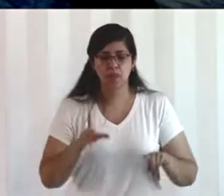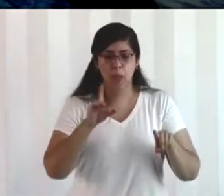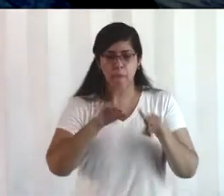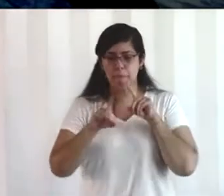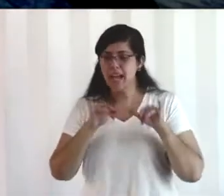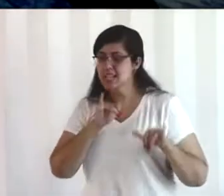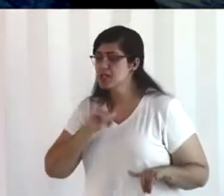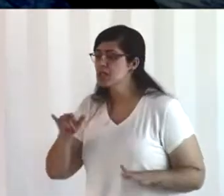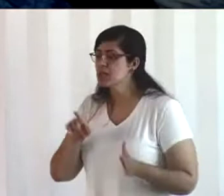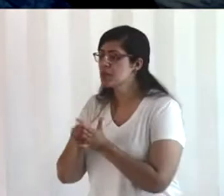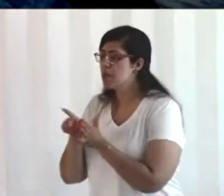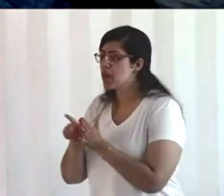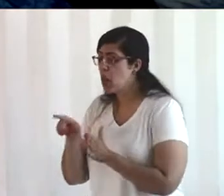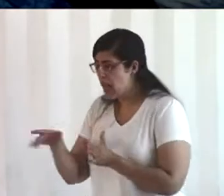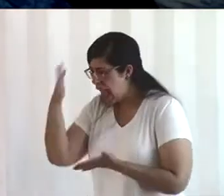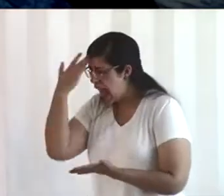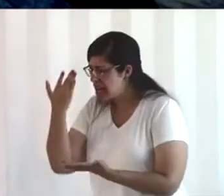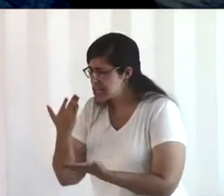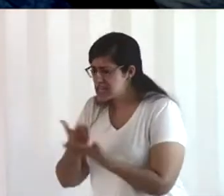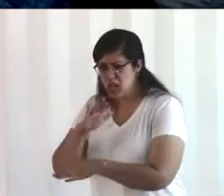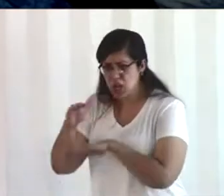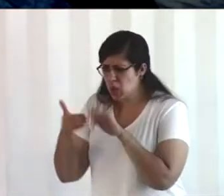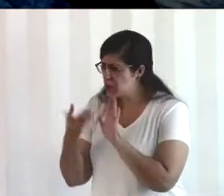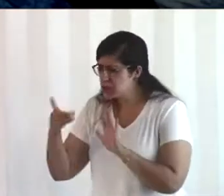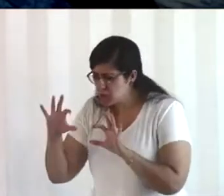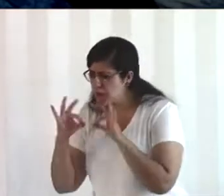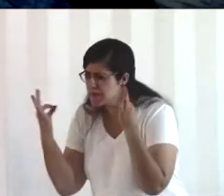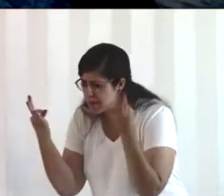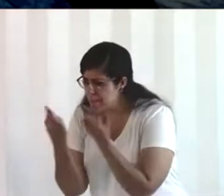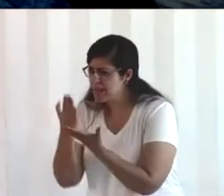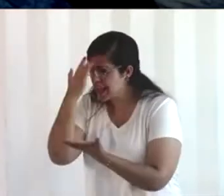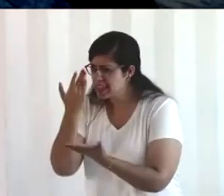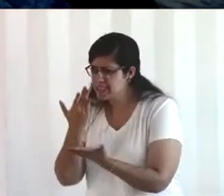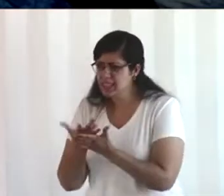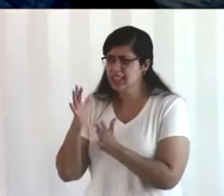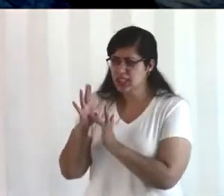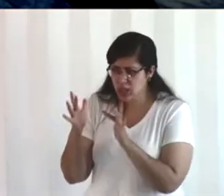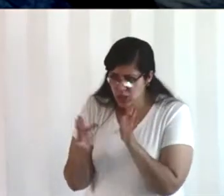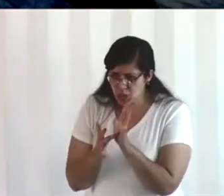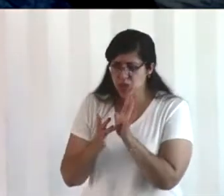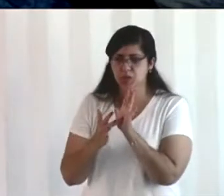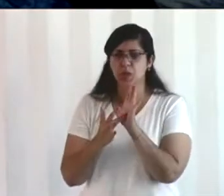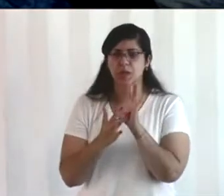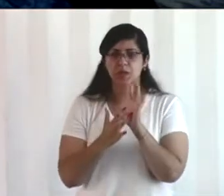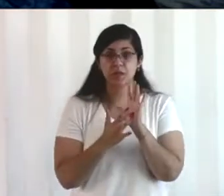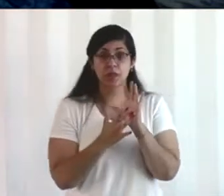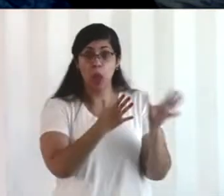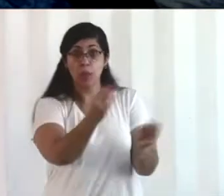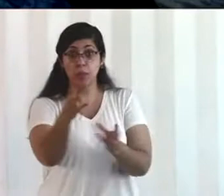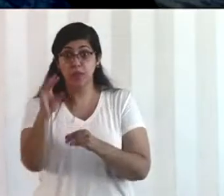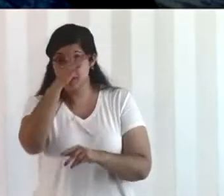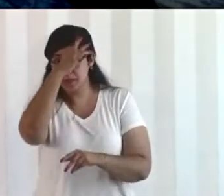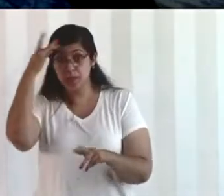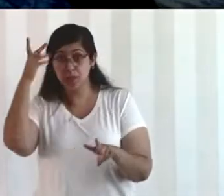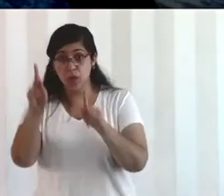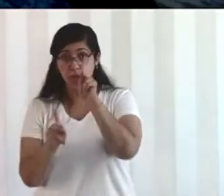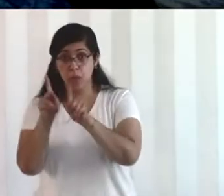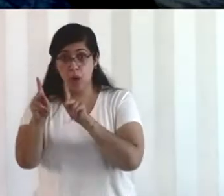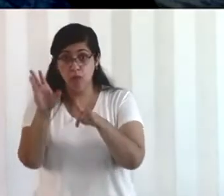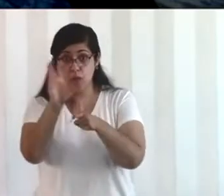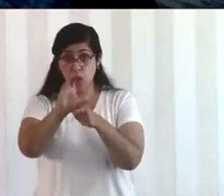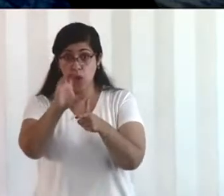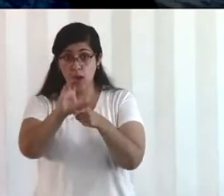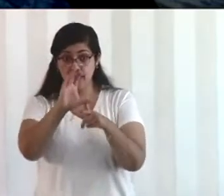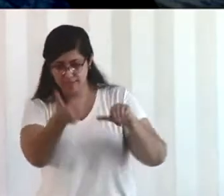no Senhor com toda a sua casa. Também muitos dos coríntios, ouvindo, criam e eram batizados.